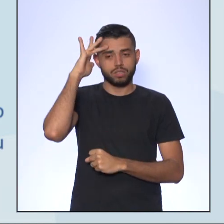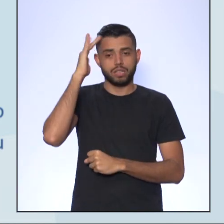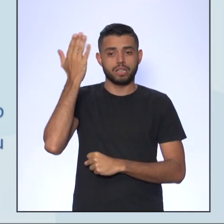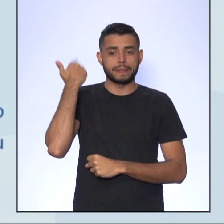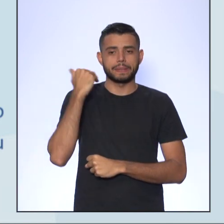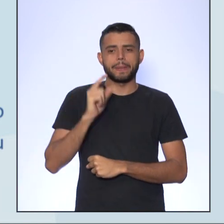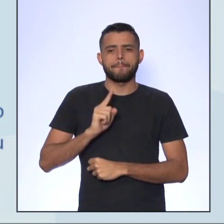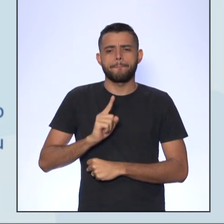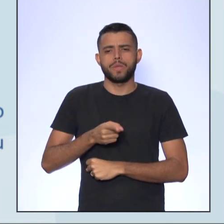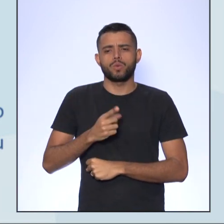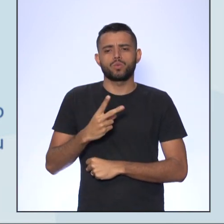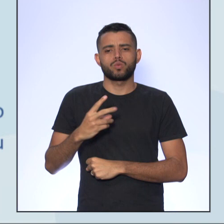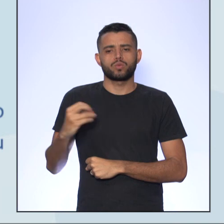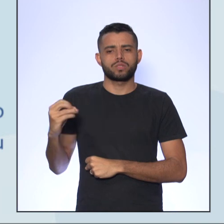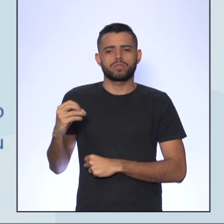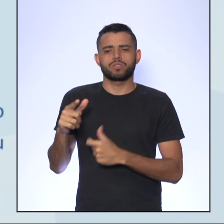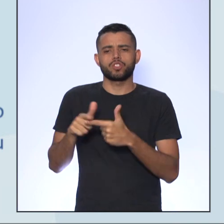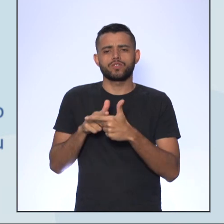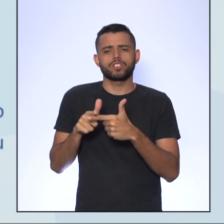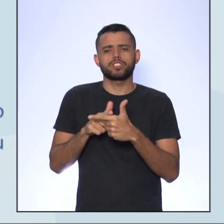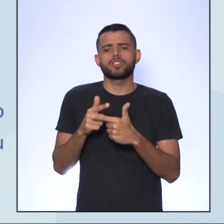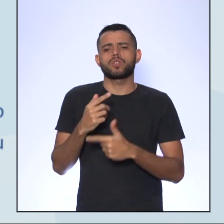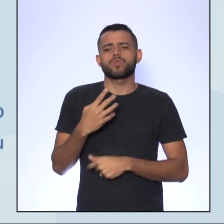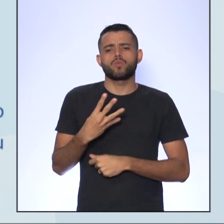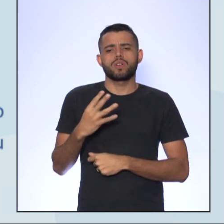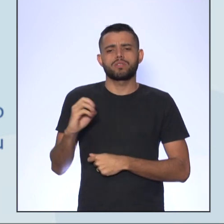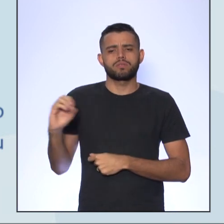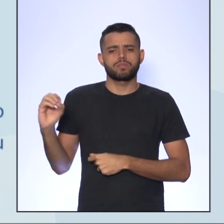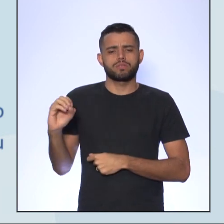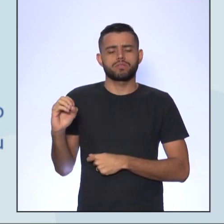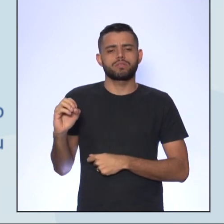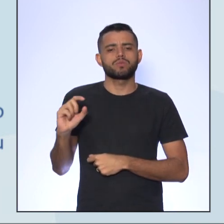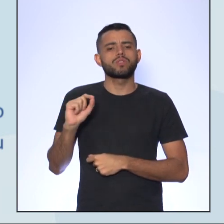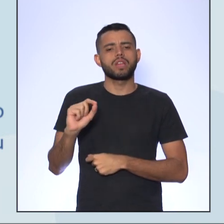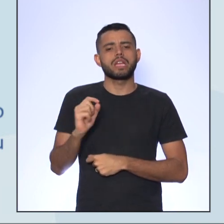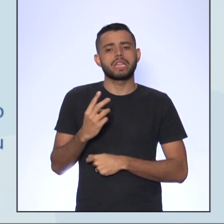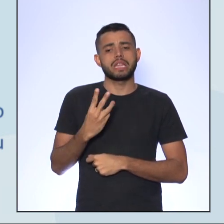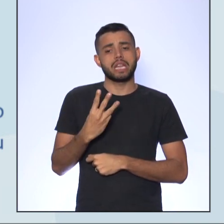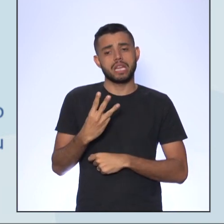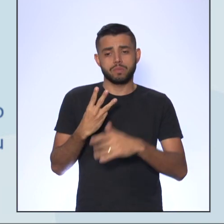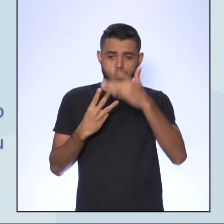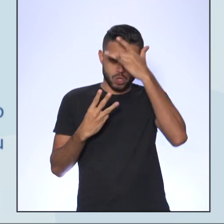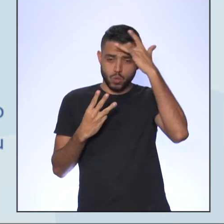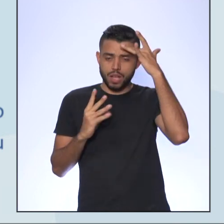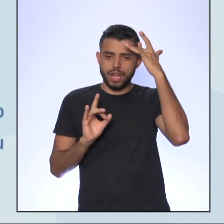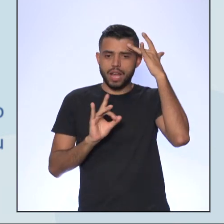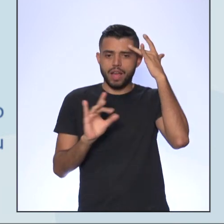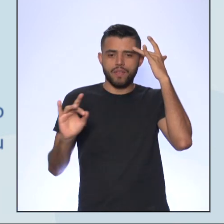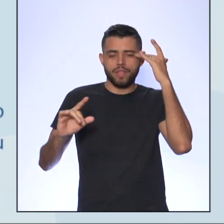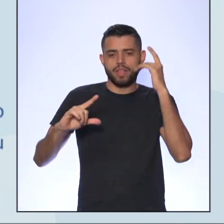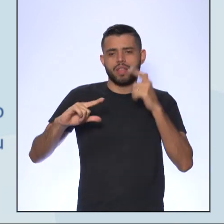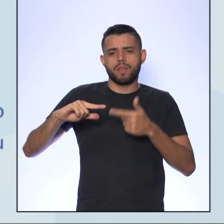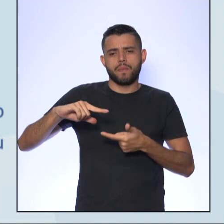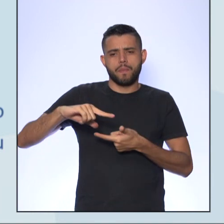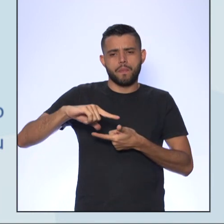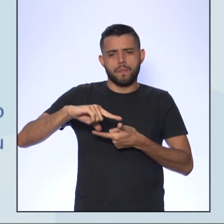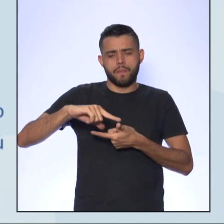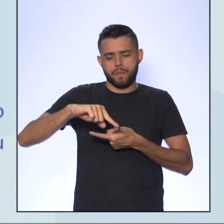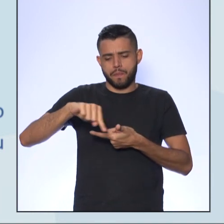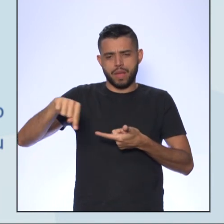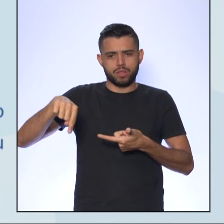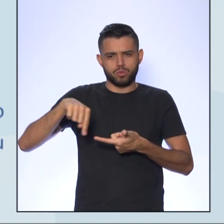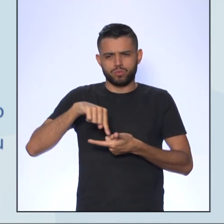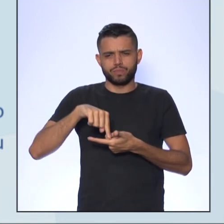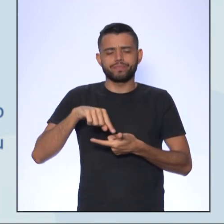por 400, nós vamos encontrar 3 pessoas por metro quadrado. Ou seja, não é